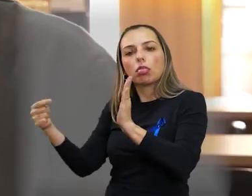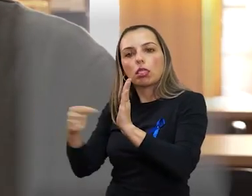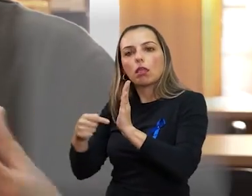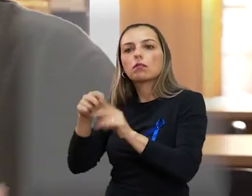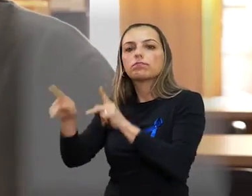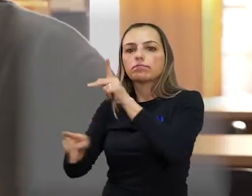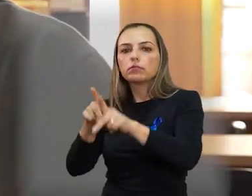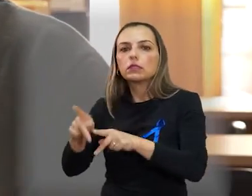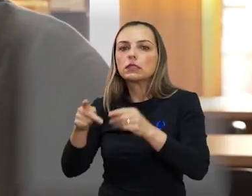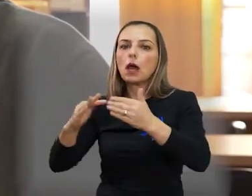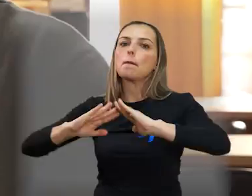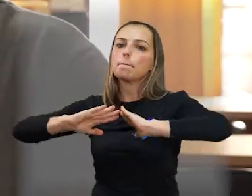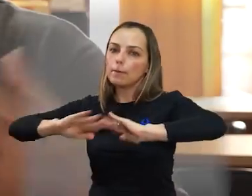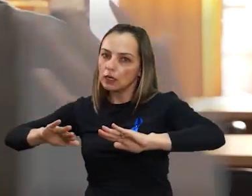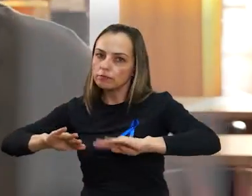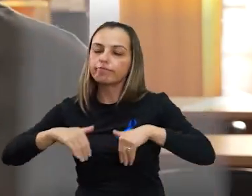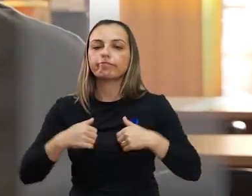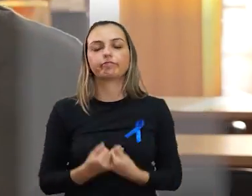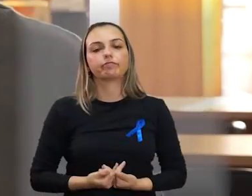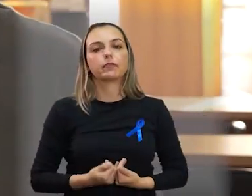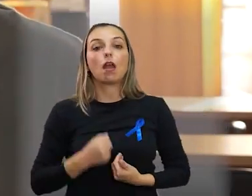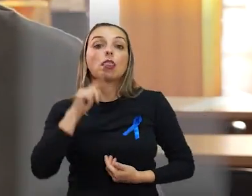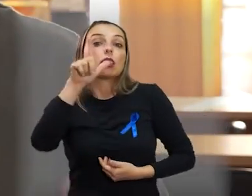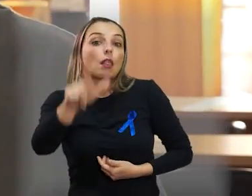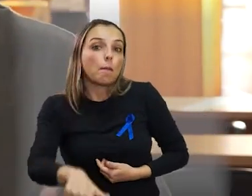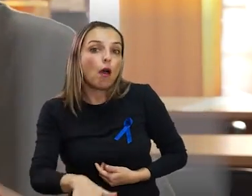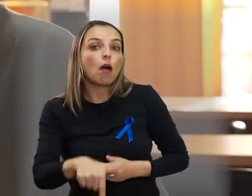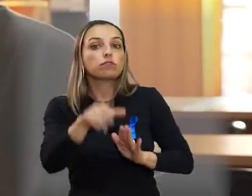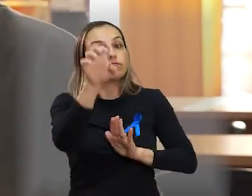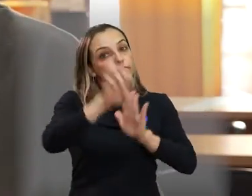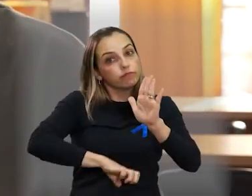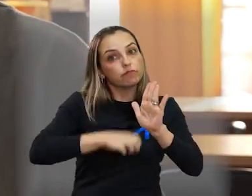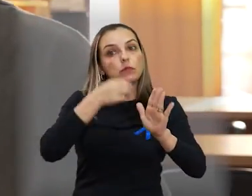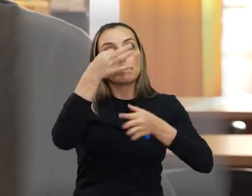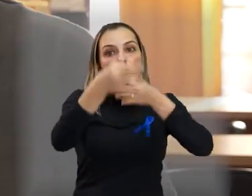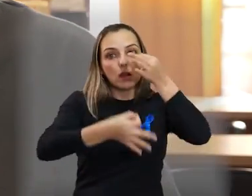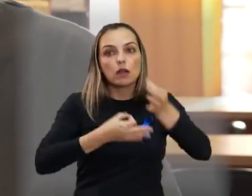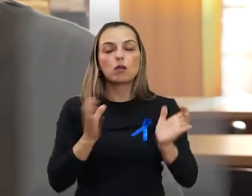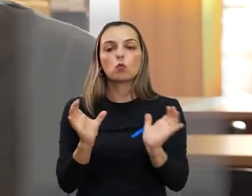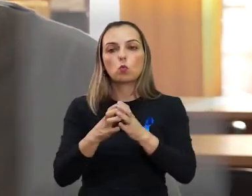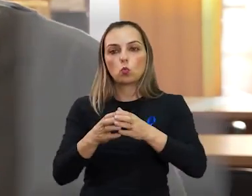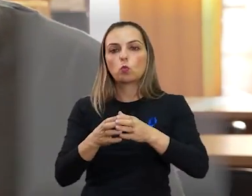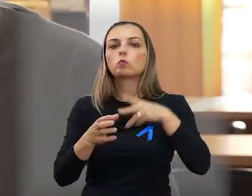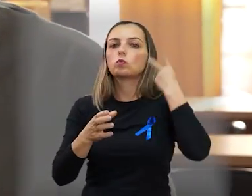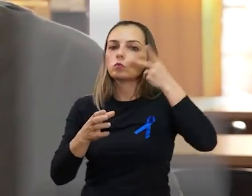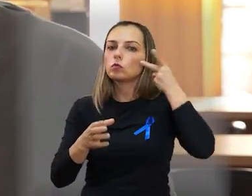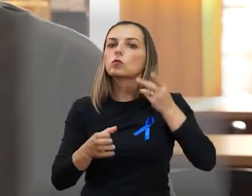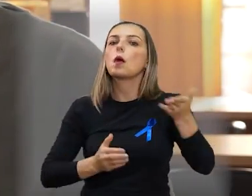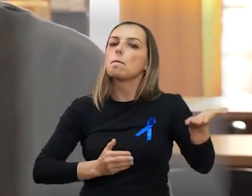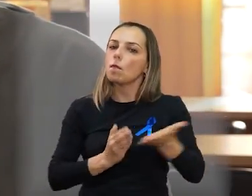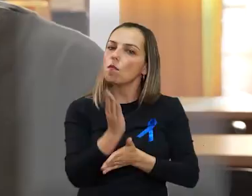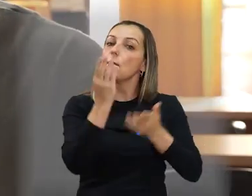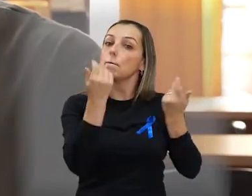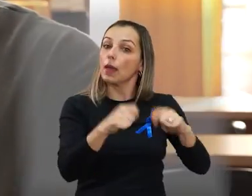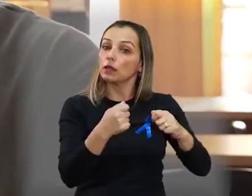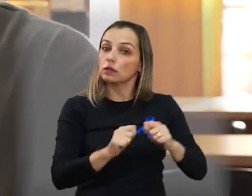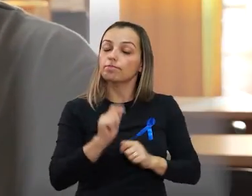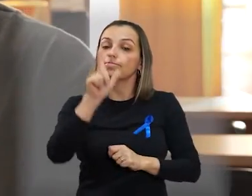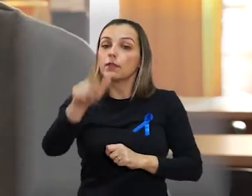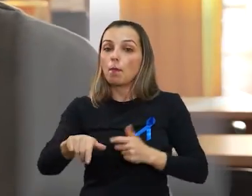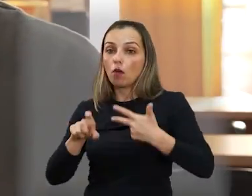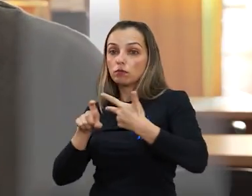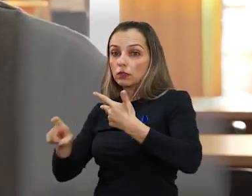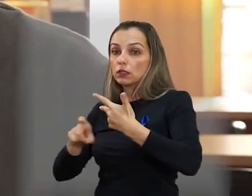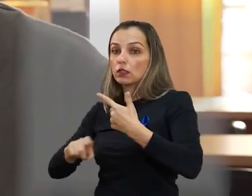e depois essa emenda é aprovada na sessão pelos próprios vereadores e depois do executivo Prefeito o secretário